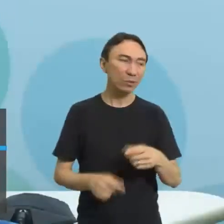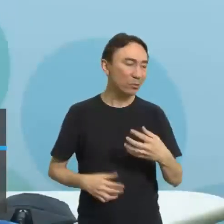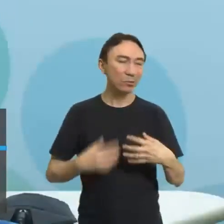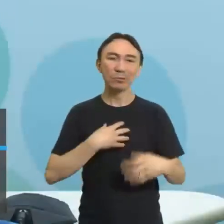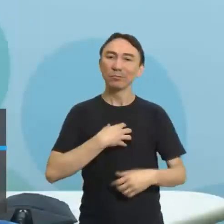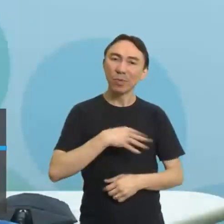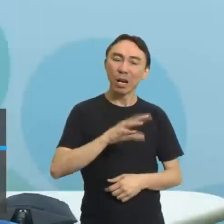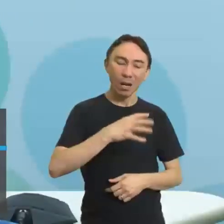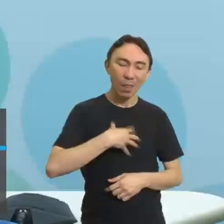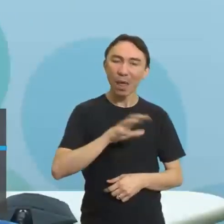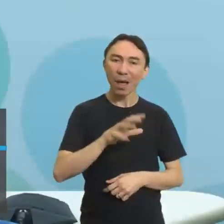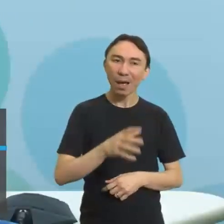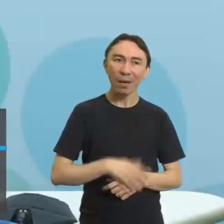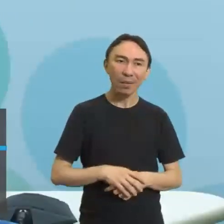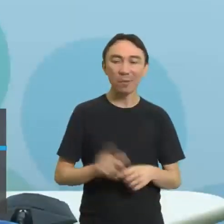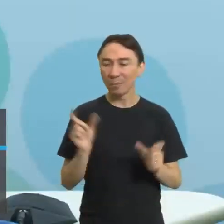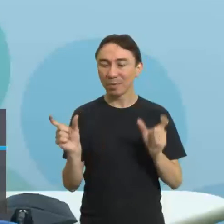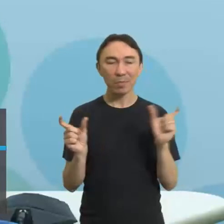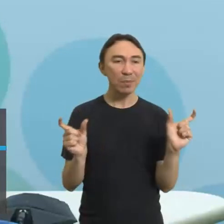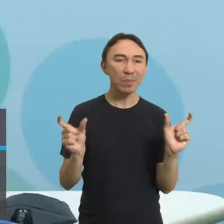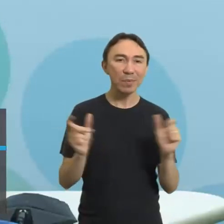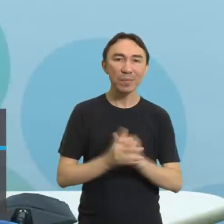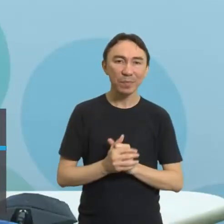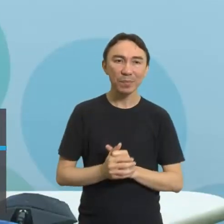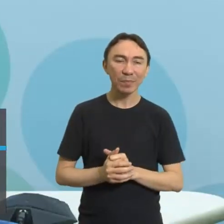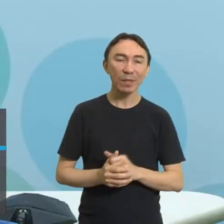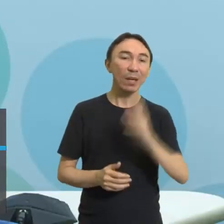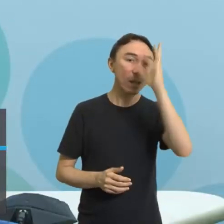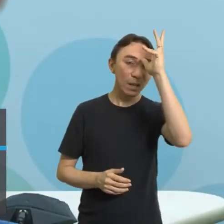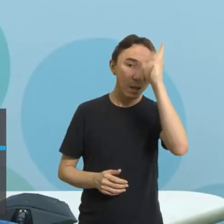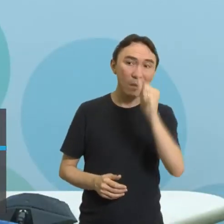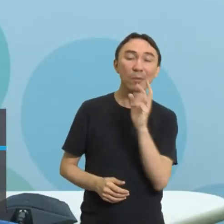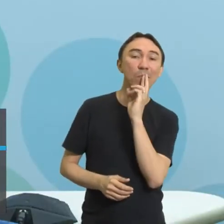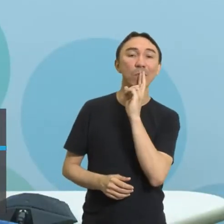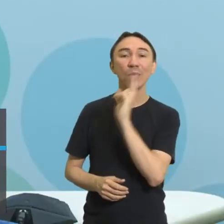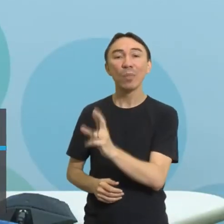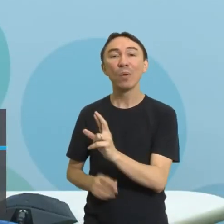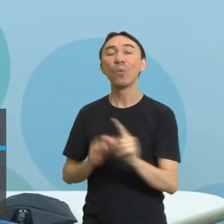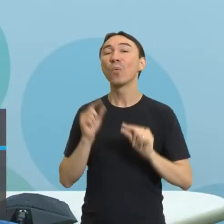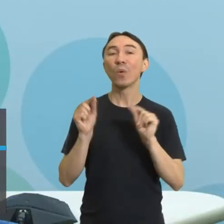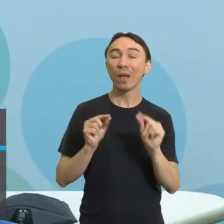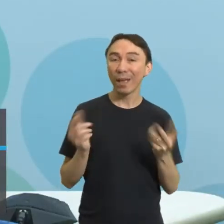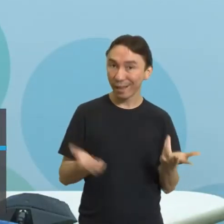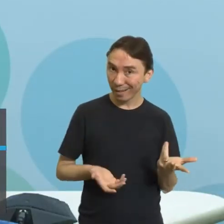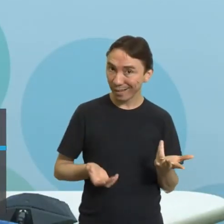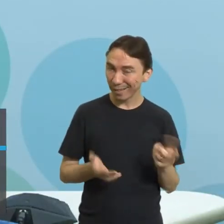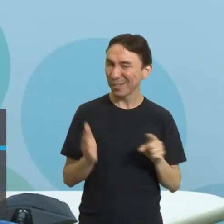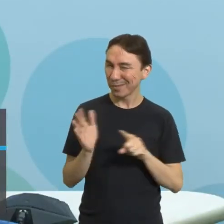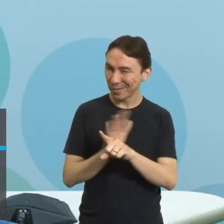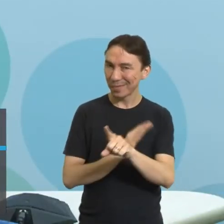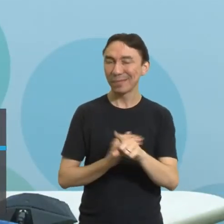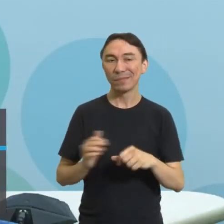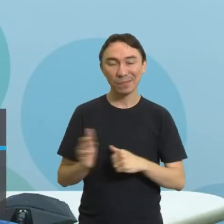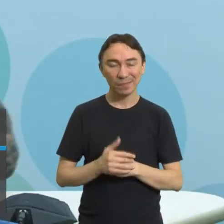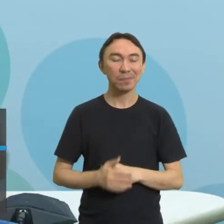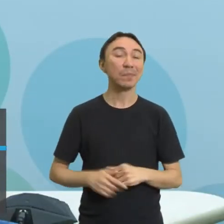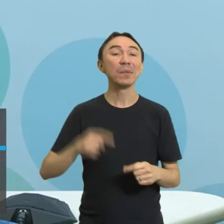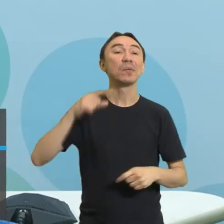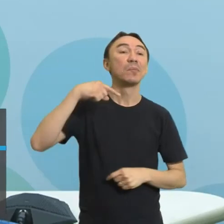personalidade, né? O que o galo pode ter respondido à raposa? Seguimos. O que